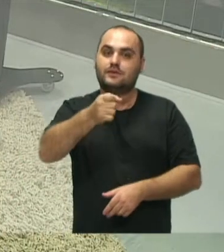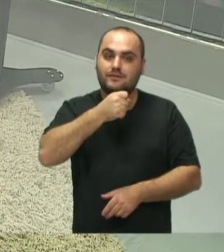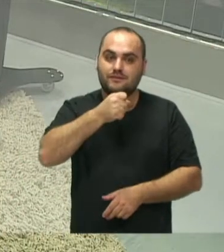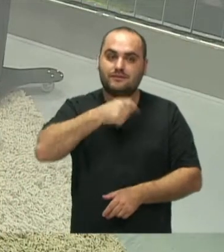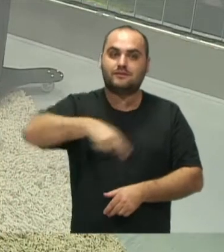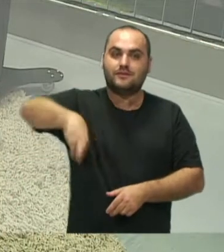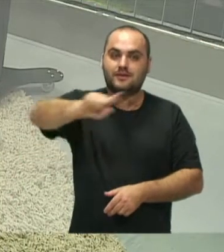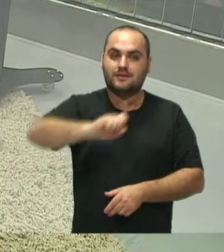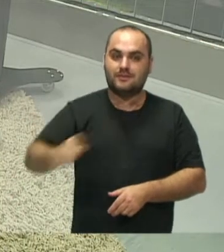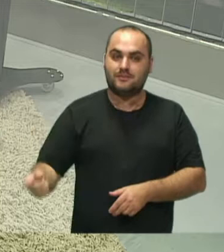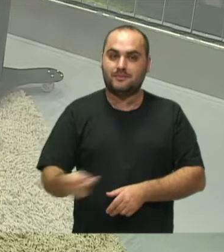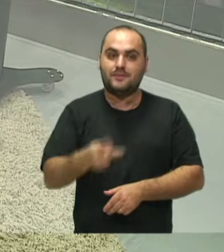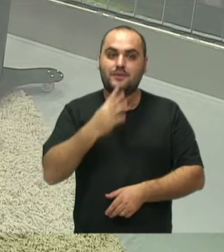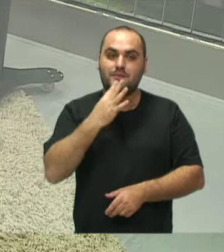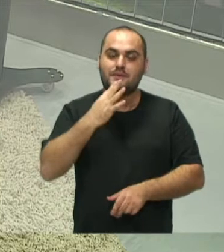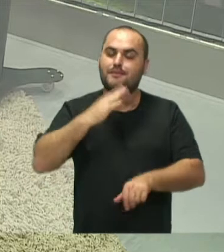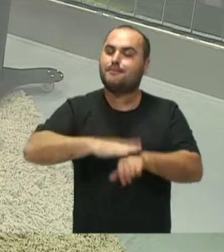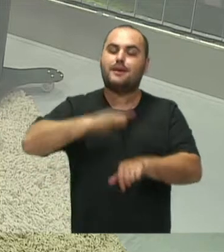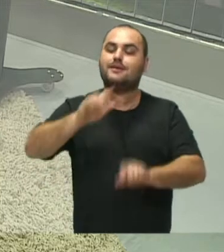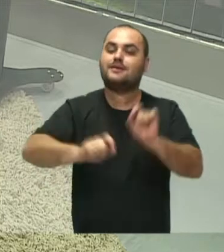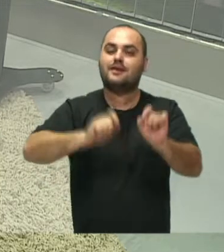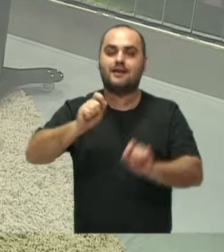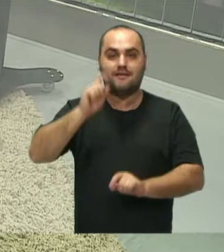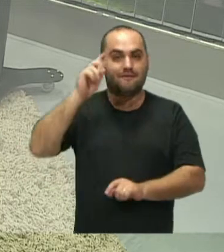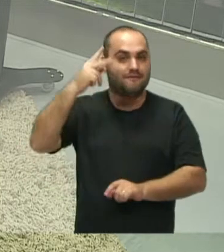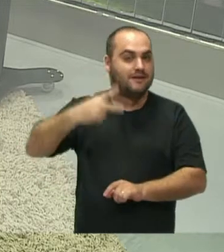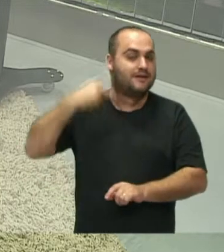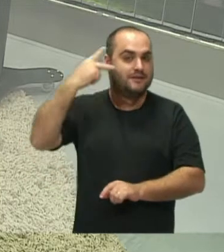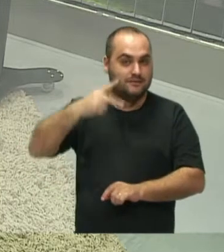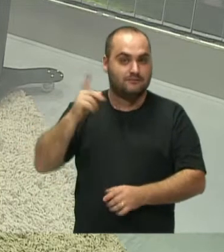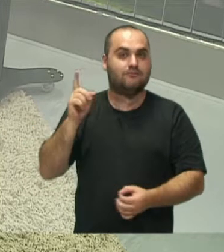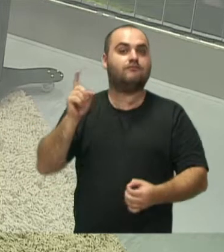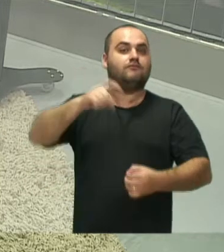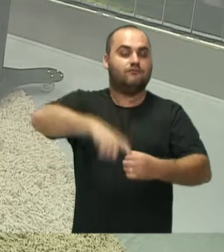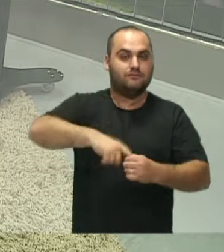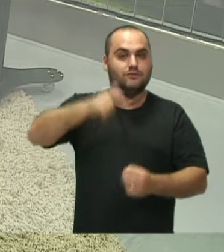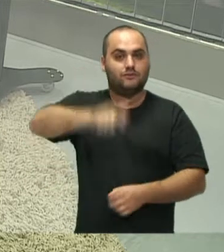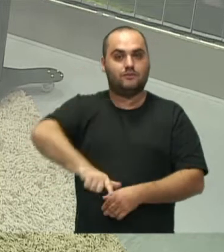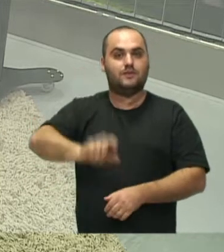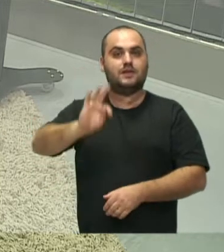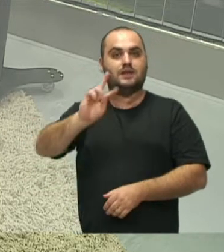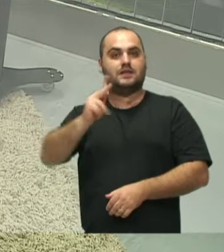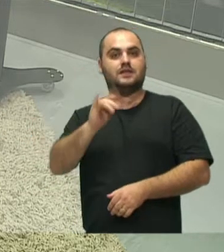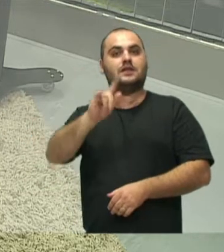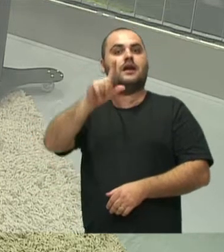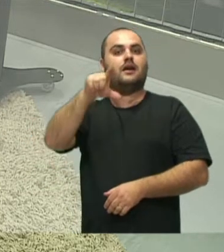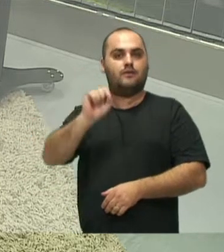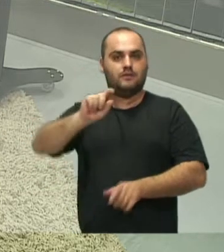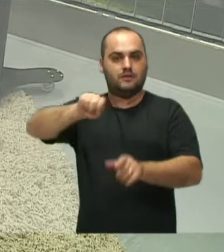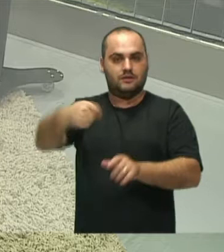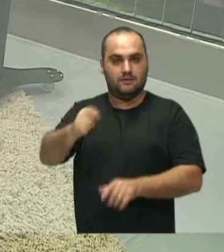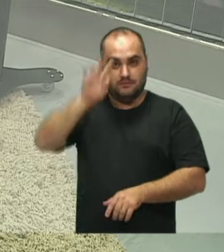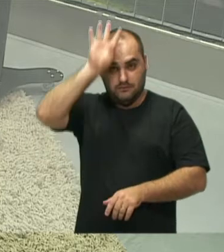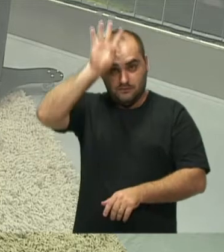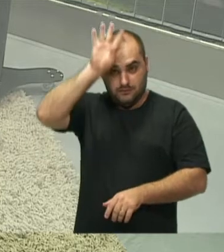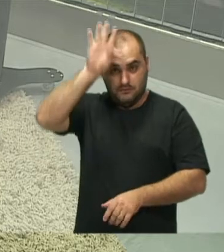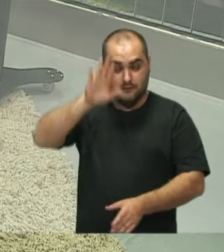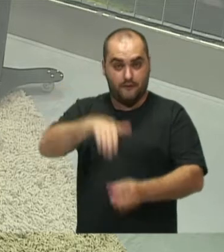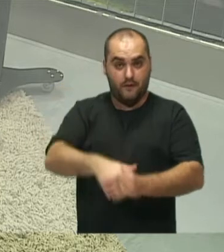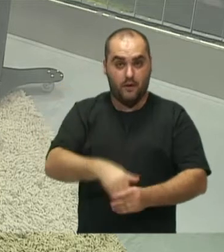você tem a oportunidade de conhecer um pouco mais sobre o vereador reeleito Thiago morastoni do MDB eleito